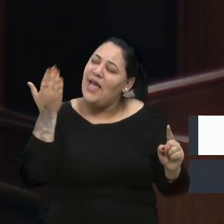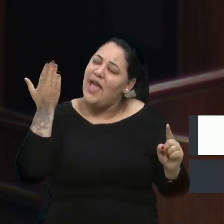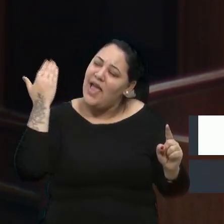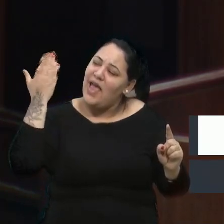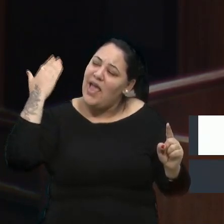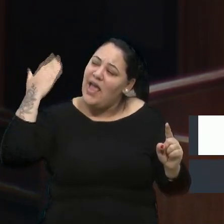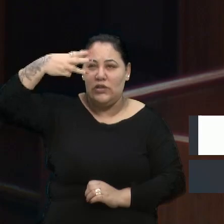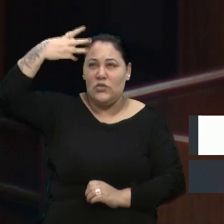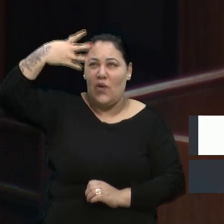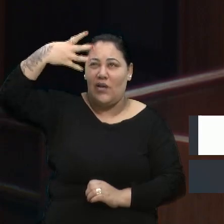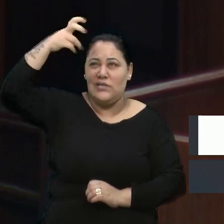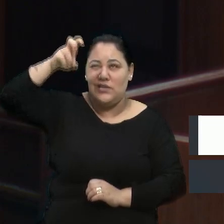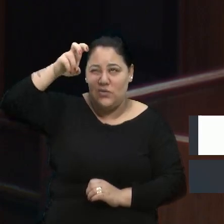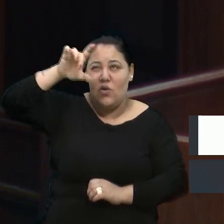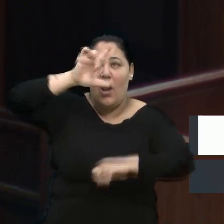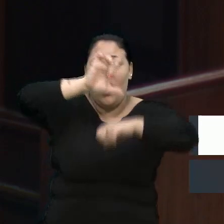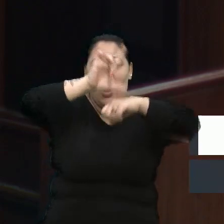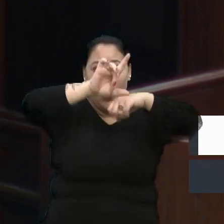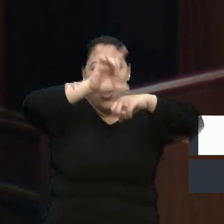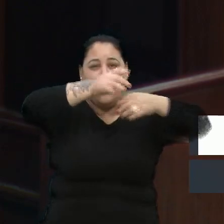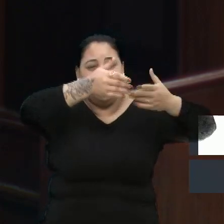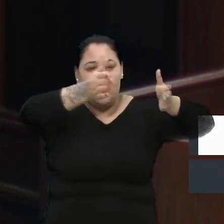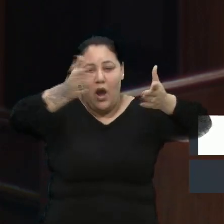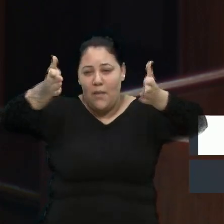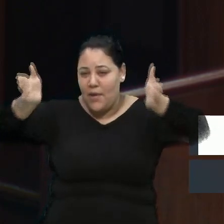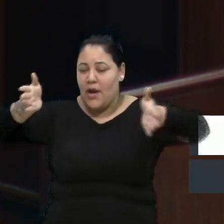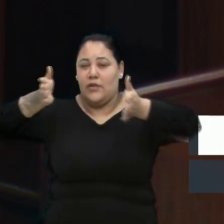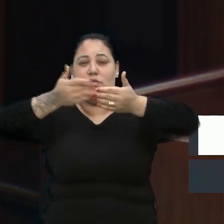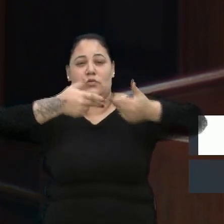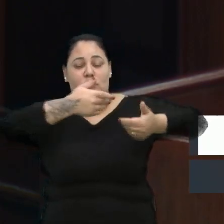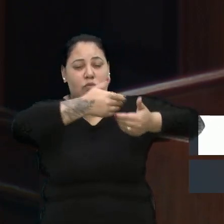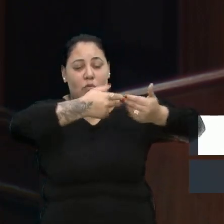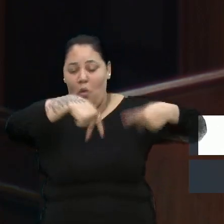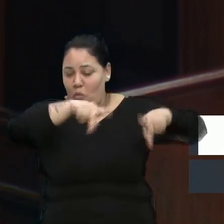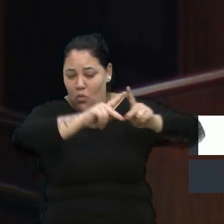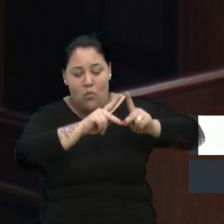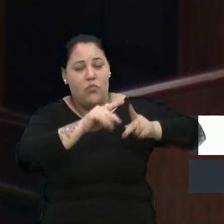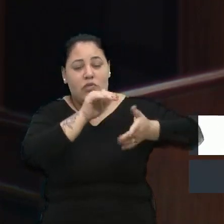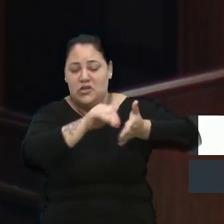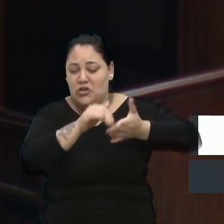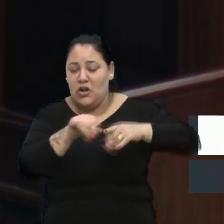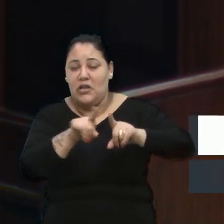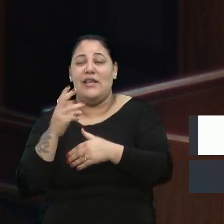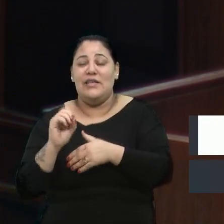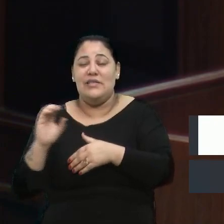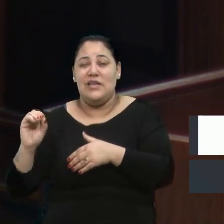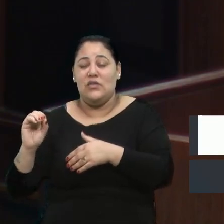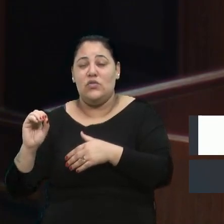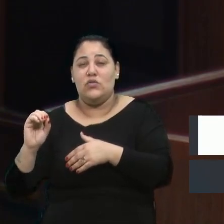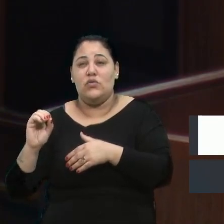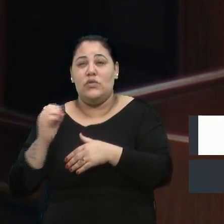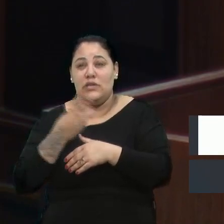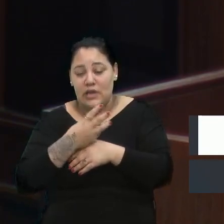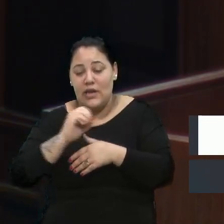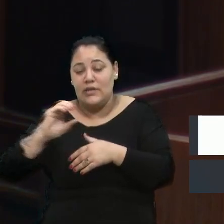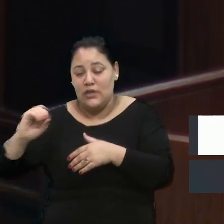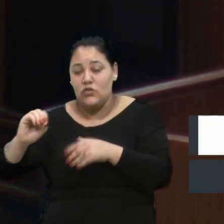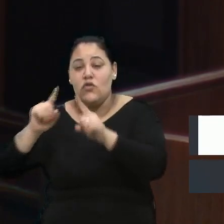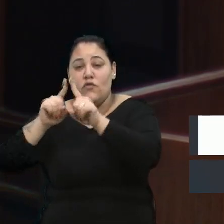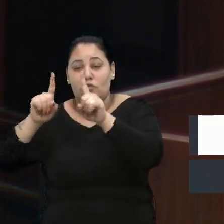de convivência, e ainda tinha, me corrija se eu estiver errado, um som ambiente inovador, que era